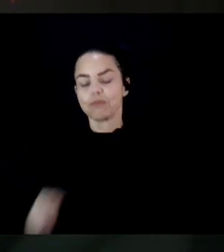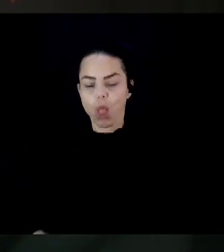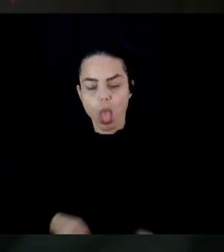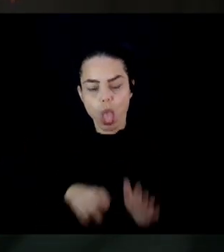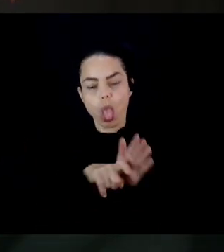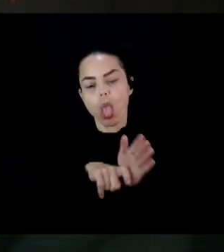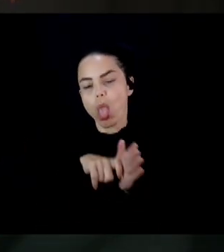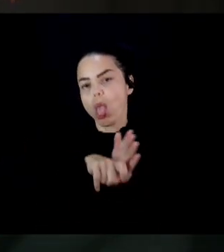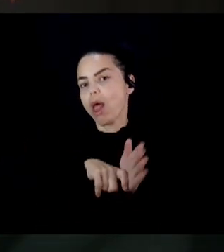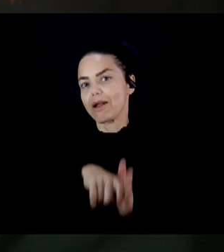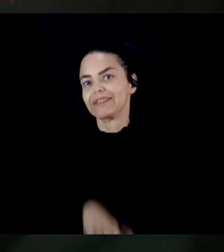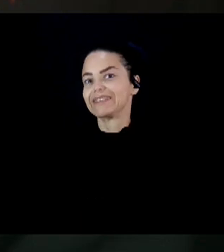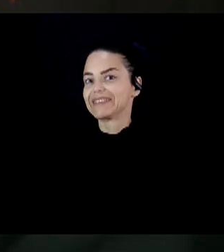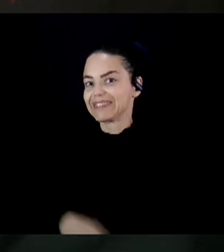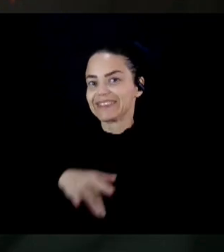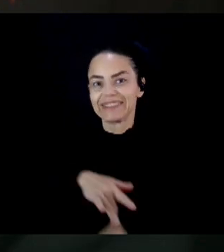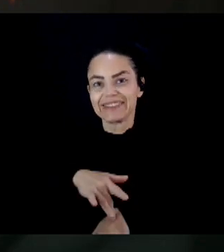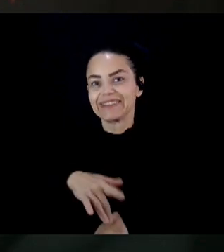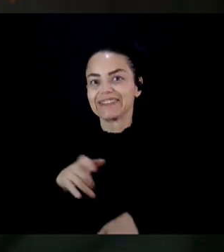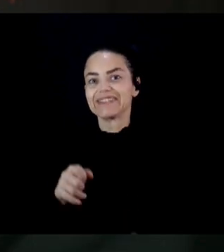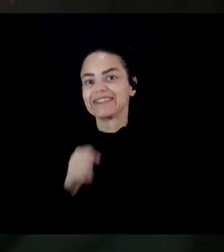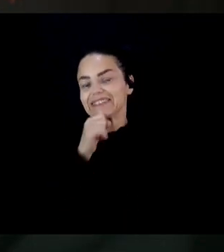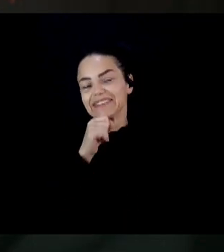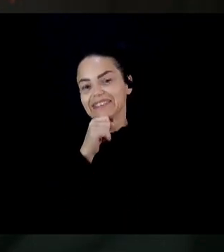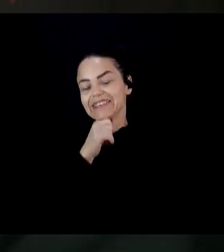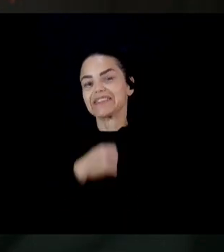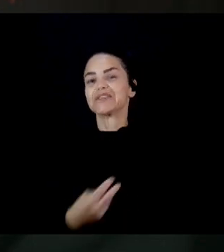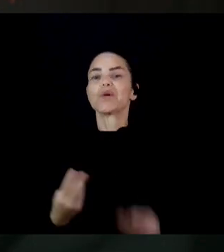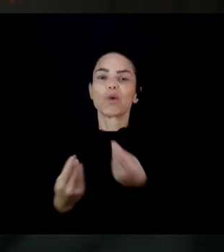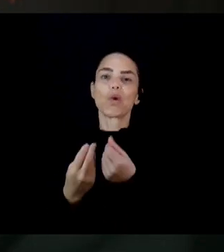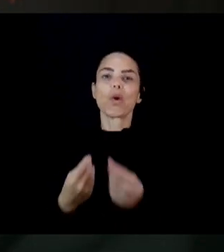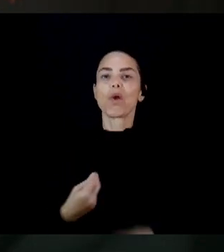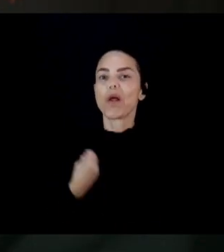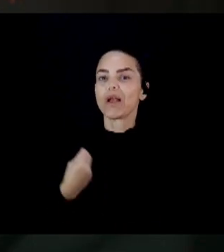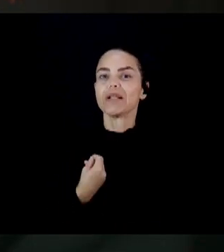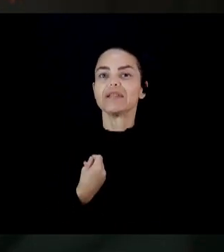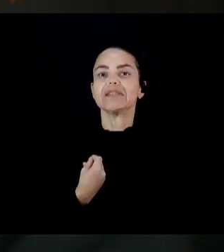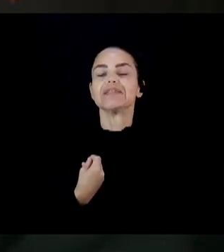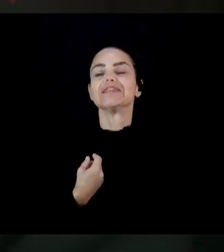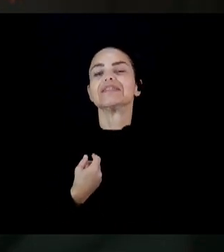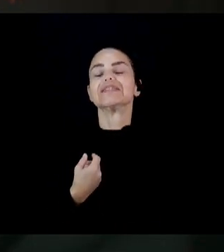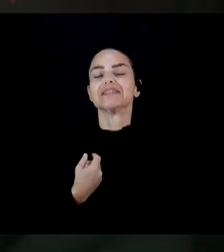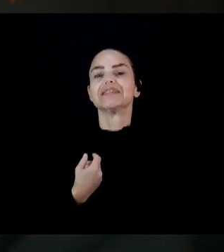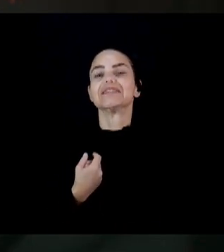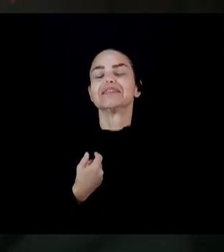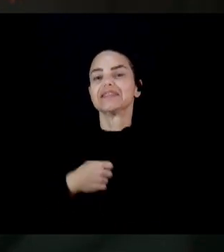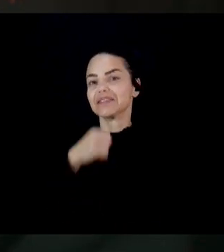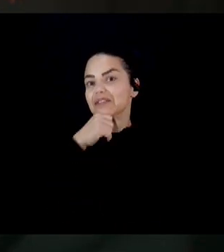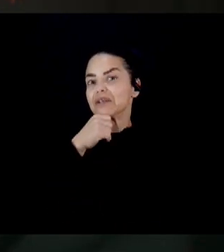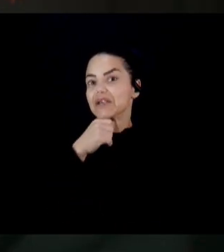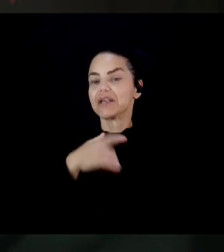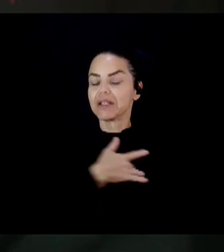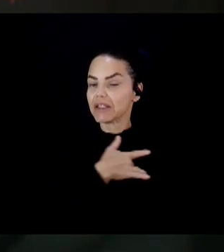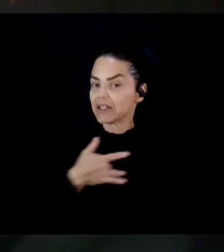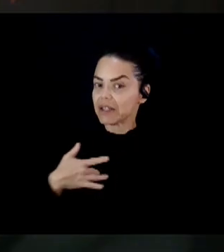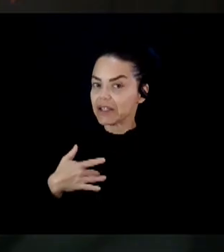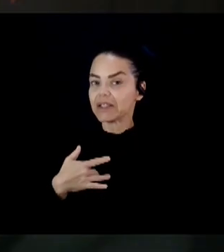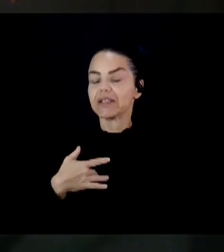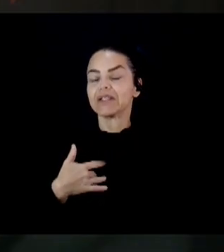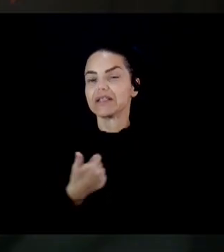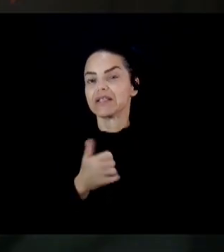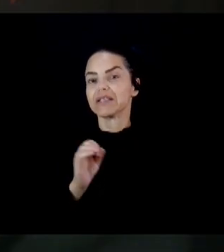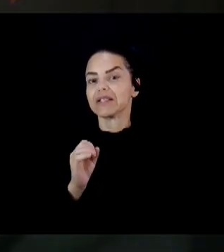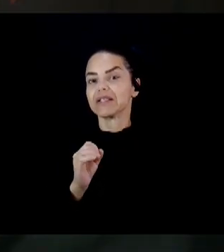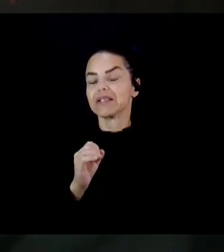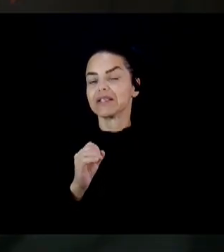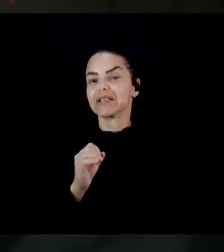absurdo isso! Você pode envelhecer com qualidade de vida. Hoje a gente pode envelhecer saudável. Tem pessoas 60 a mais aí dando